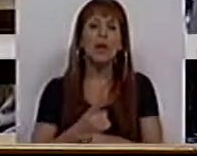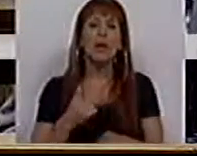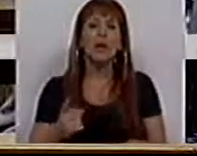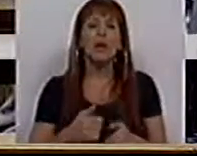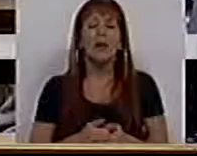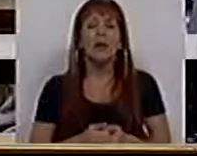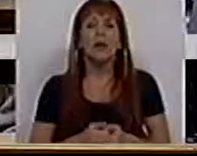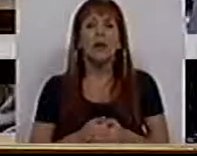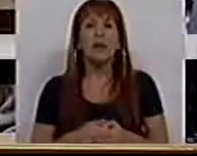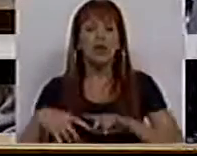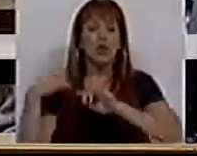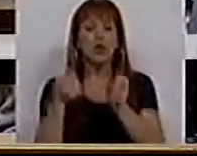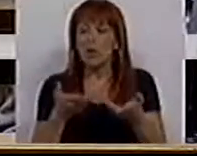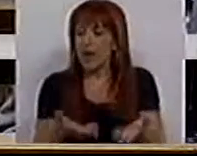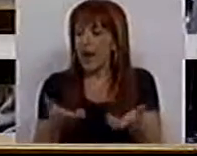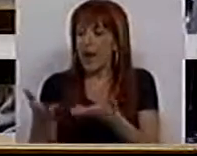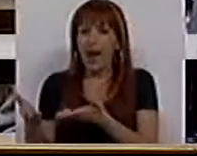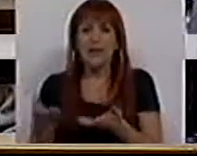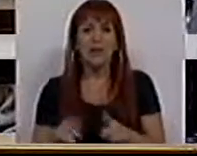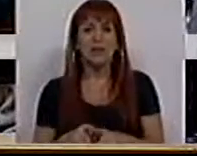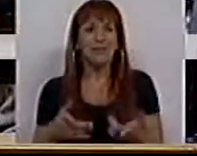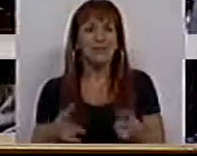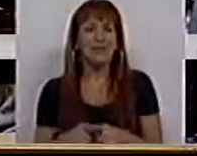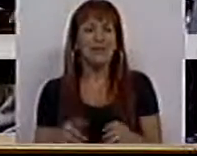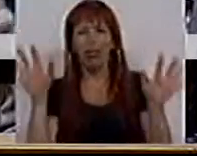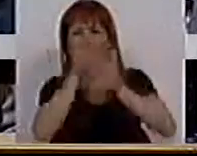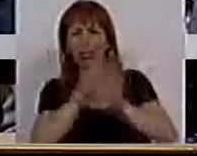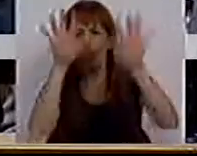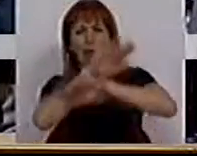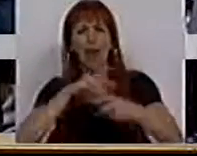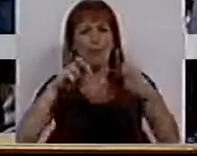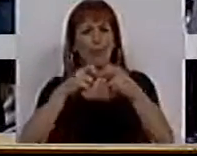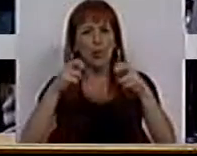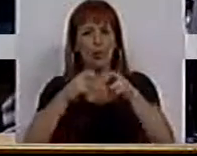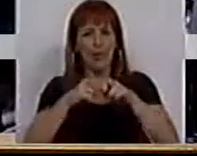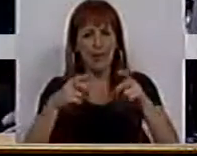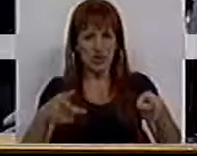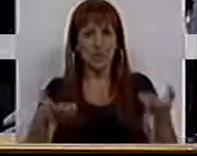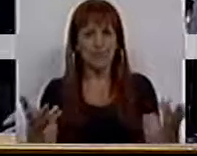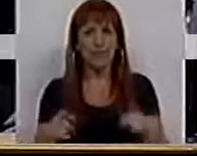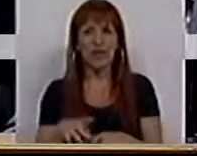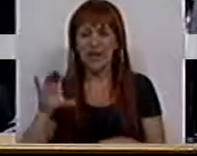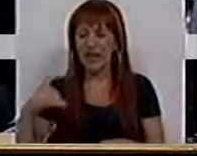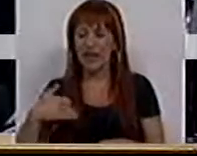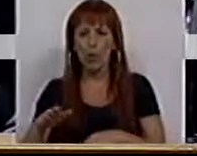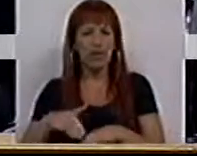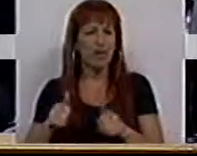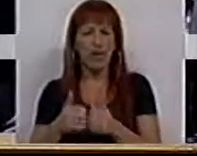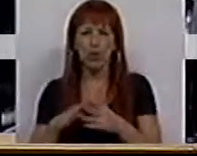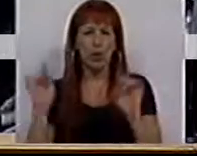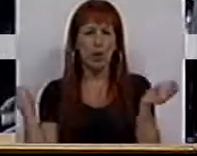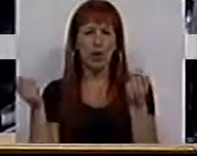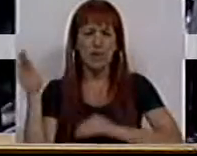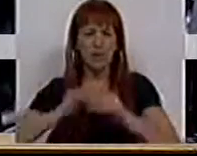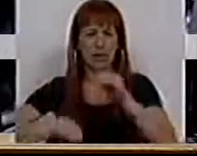porque estas discussões vão iludindo os problemas. O CDS fez toda a sua